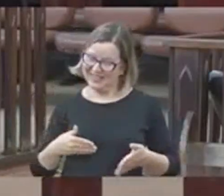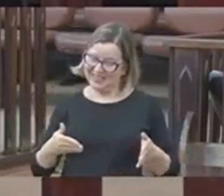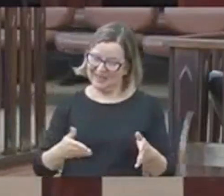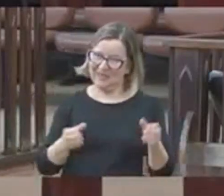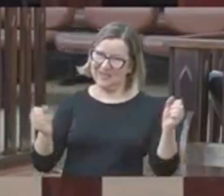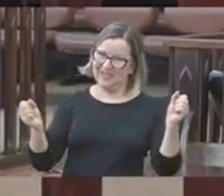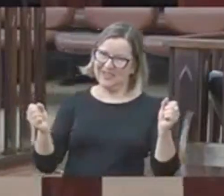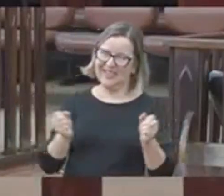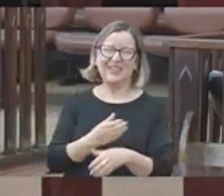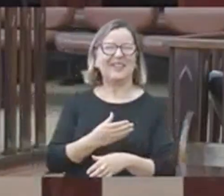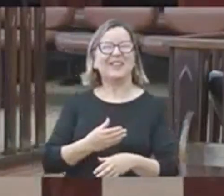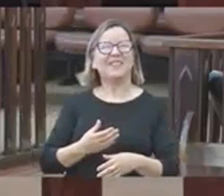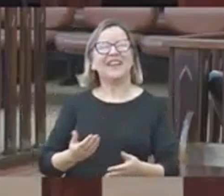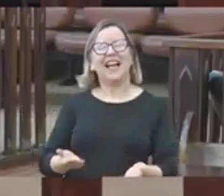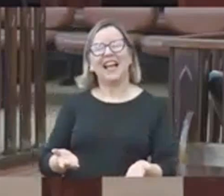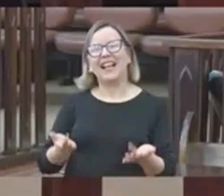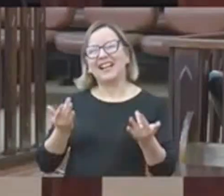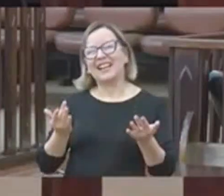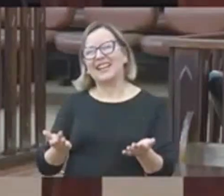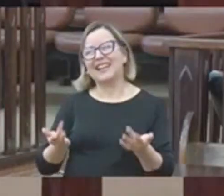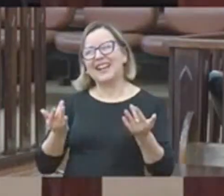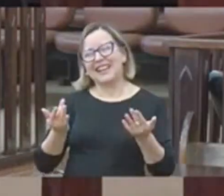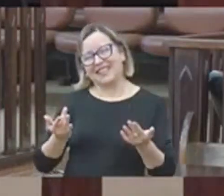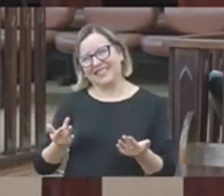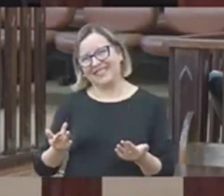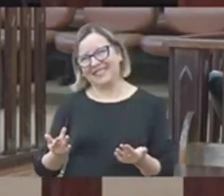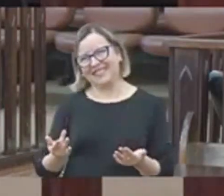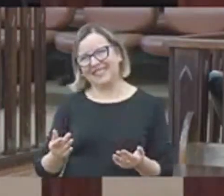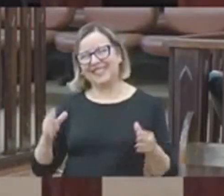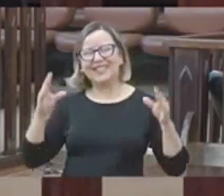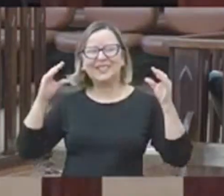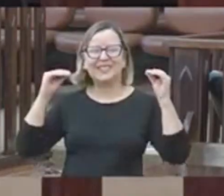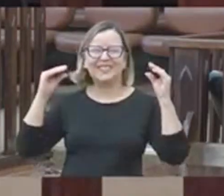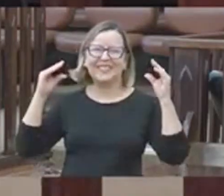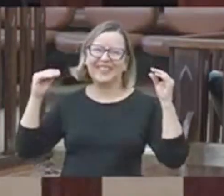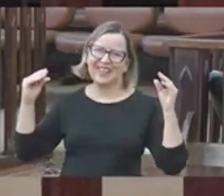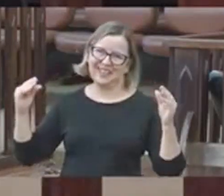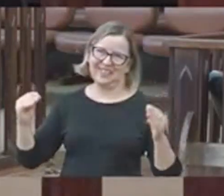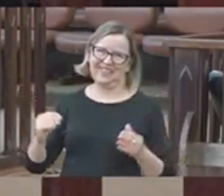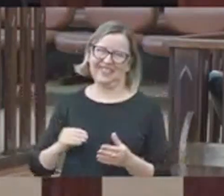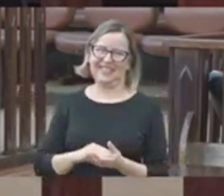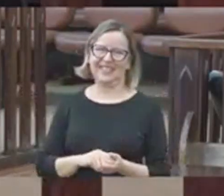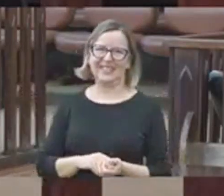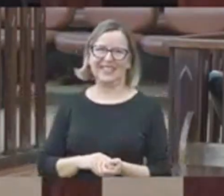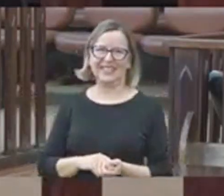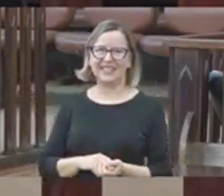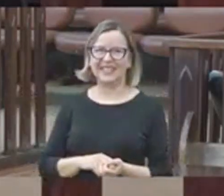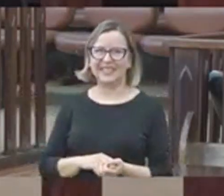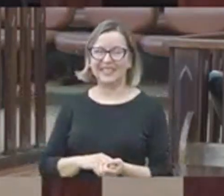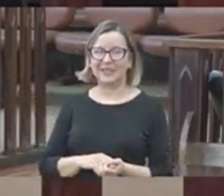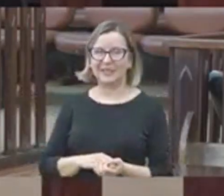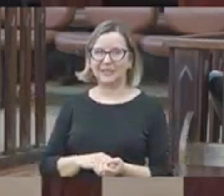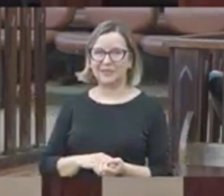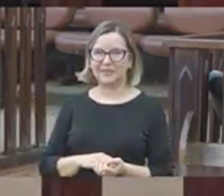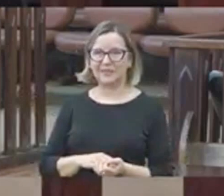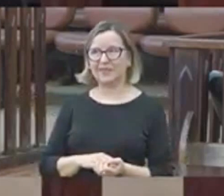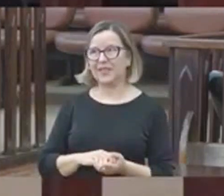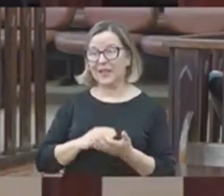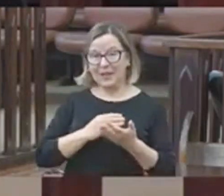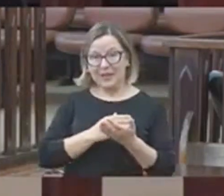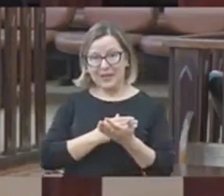caminho leve e suave. Começa onde tudo nas Escrituras